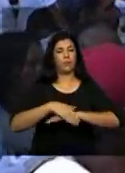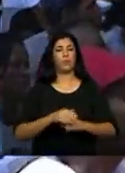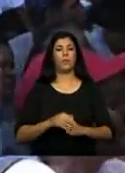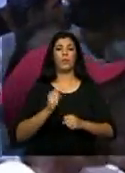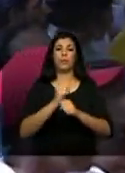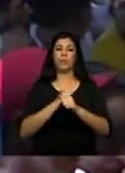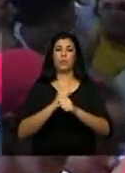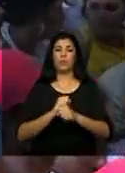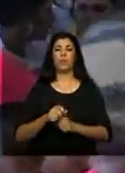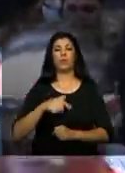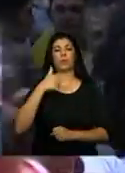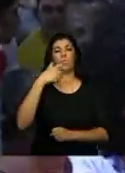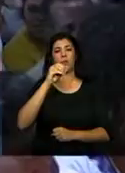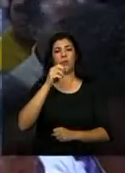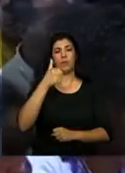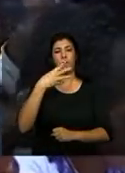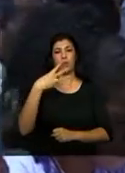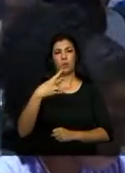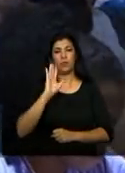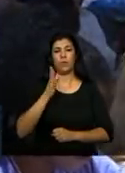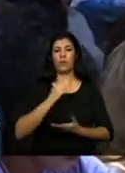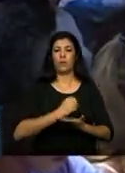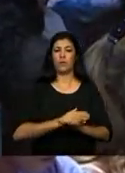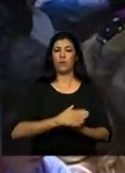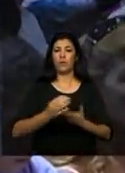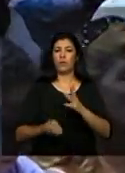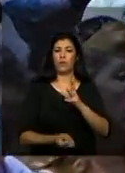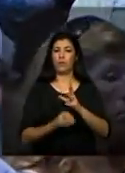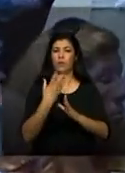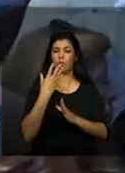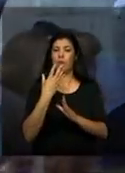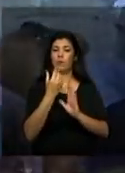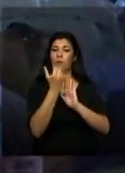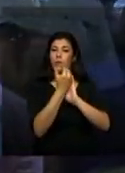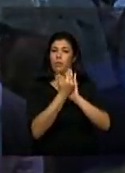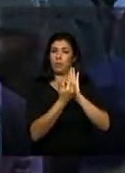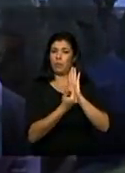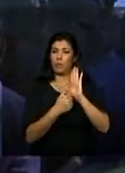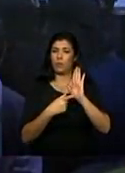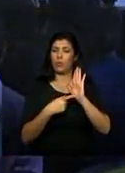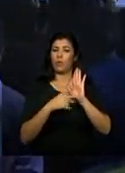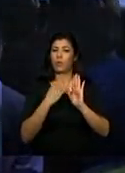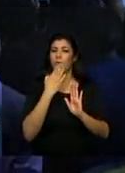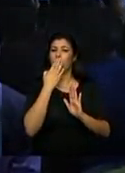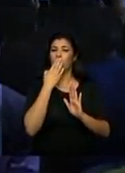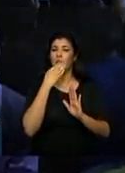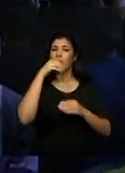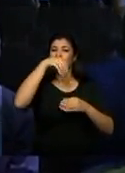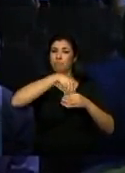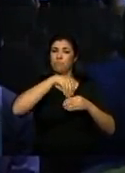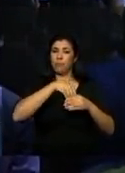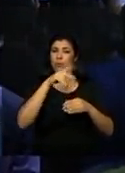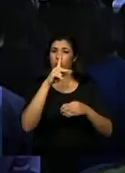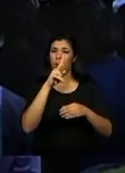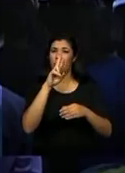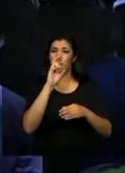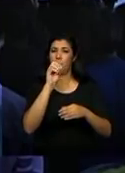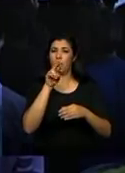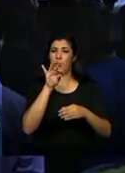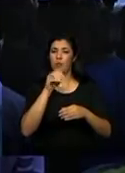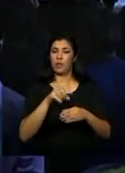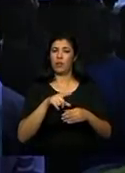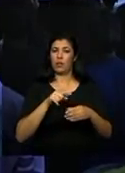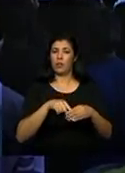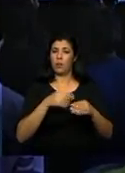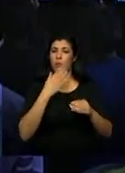2014, foi criado, no âmbito do Pronatec, uma modalidade específica para